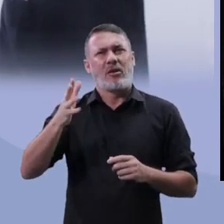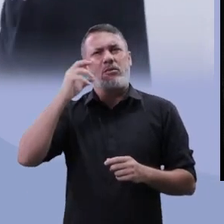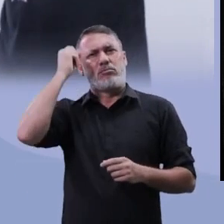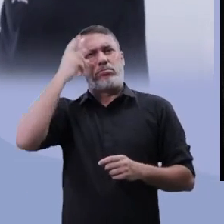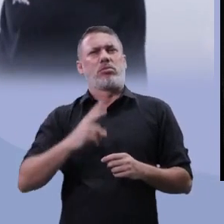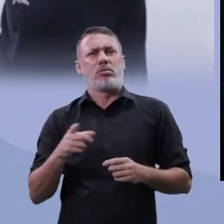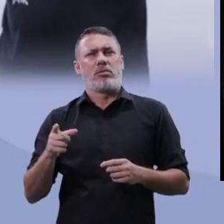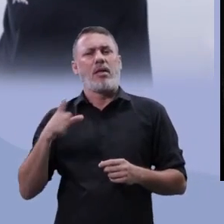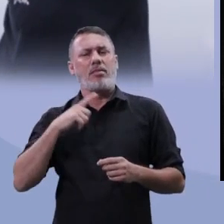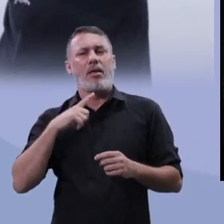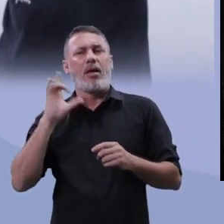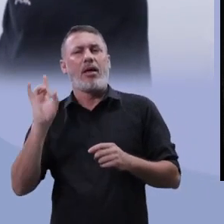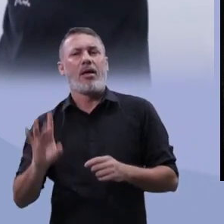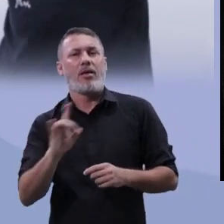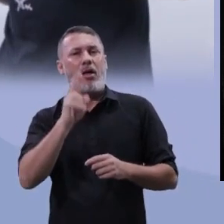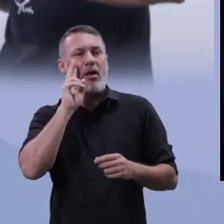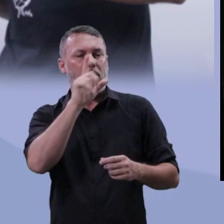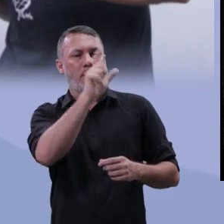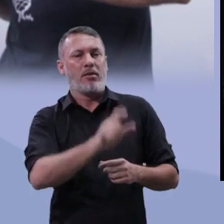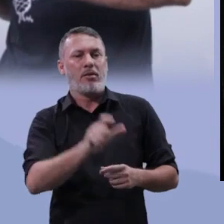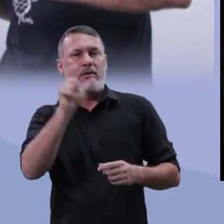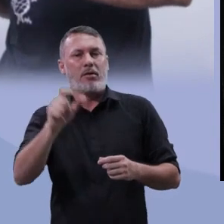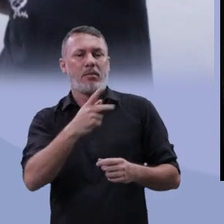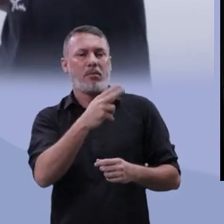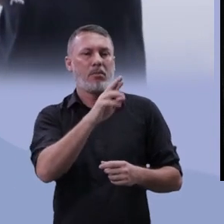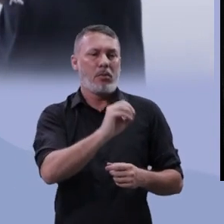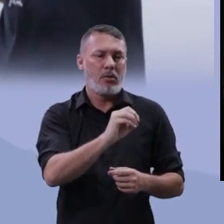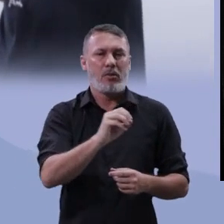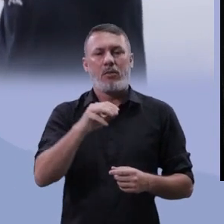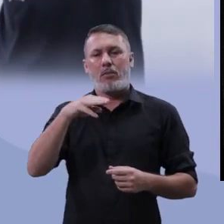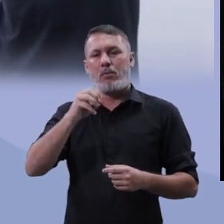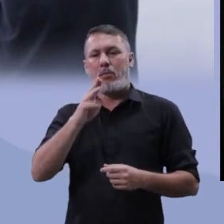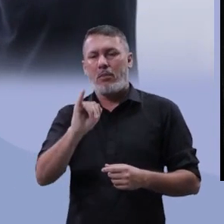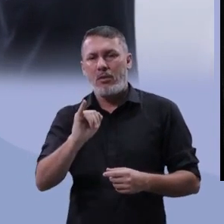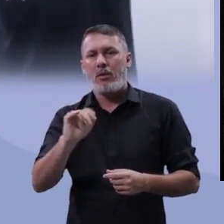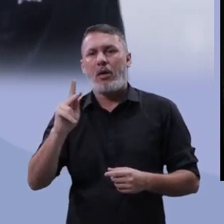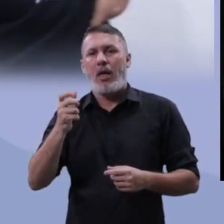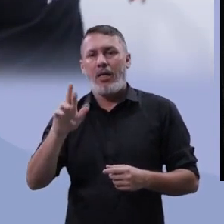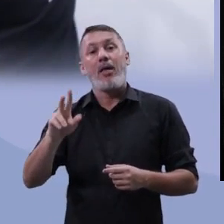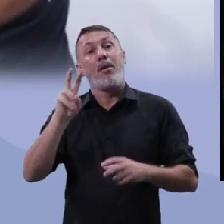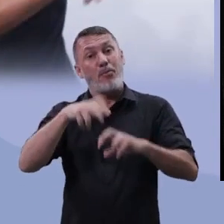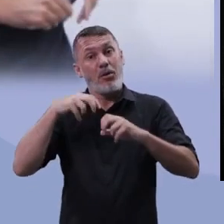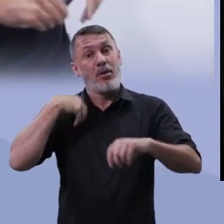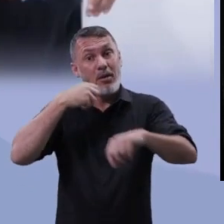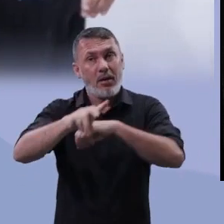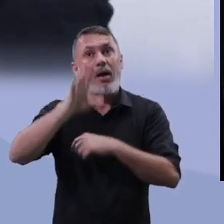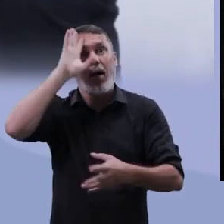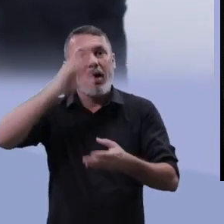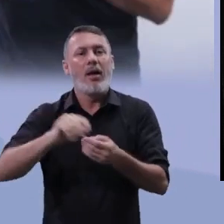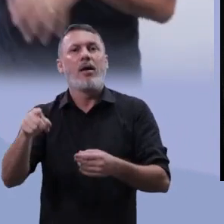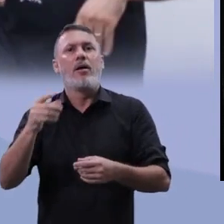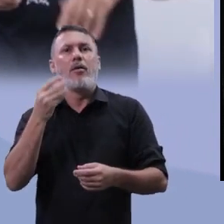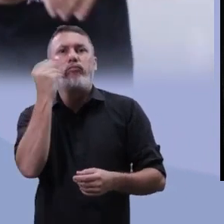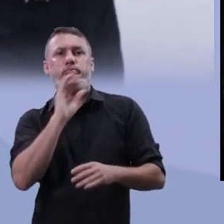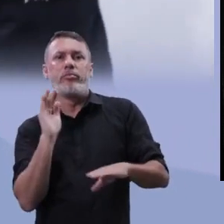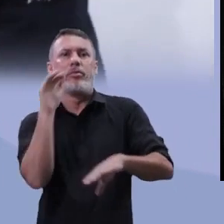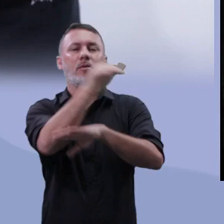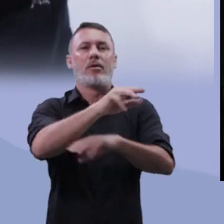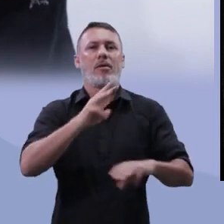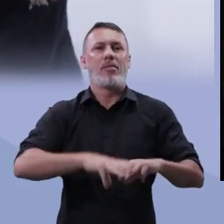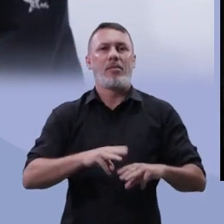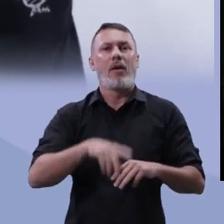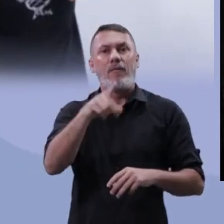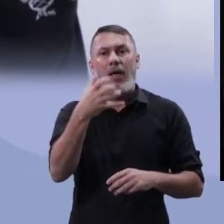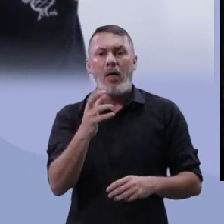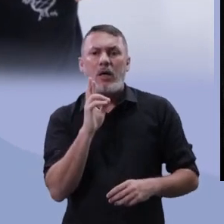São os caras que jogam lá, os personagens. Noob, pro e hacker. Por isso eu trouxe para você essa ideia do hacker da